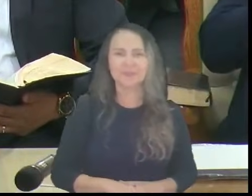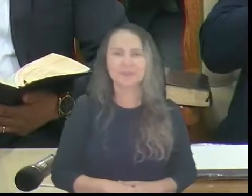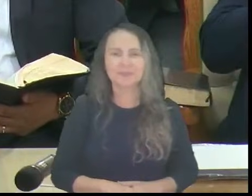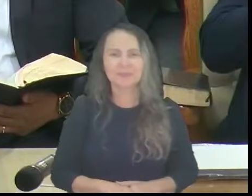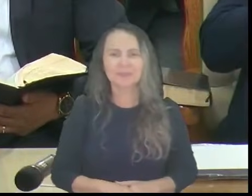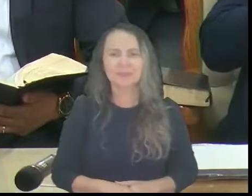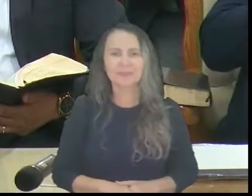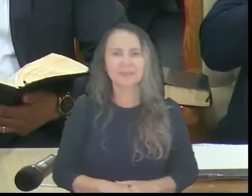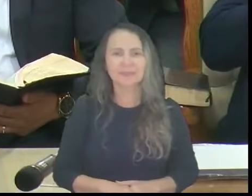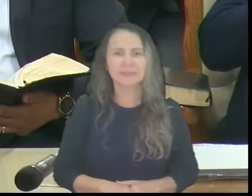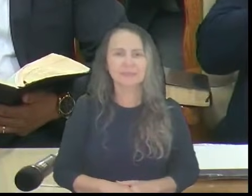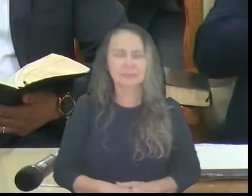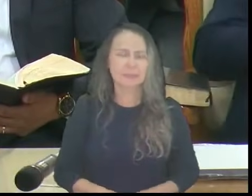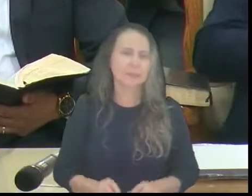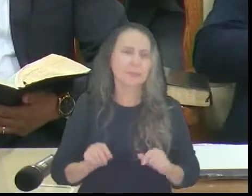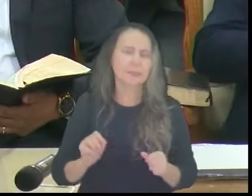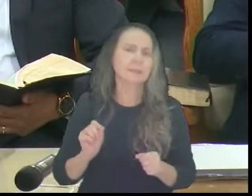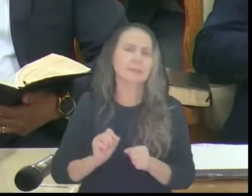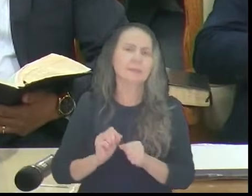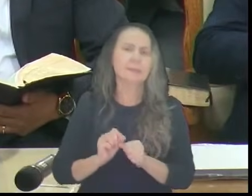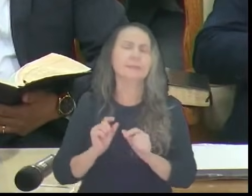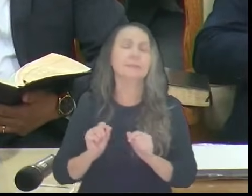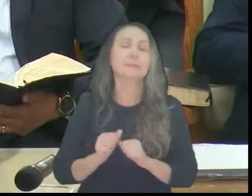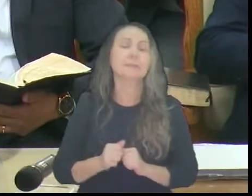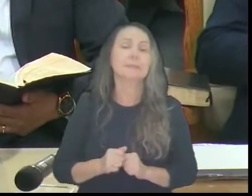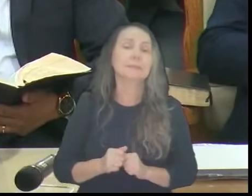Aí foram fazer o quê, irmãos? Foram fazer o quê?